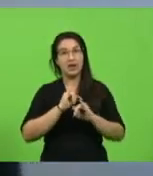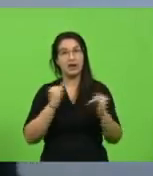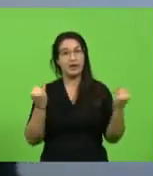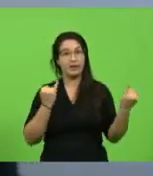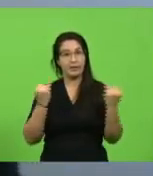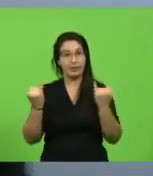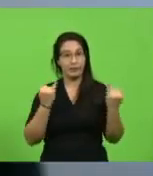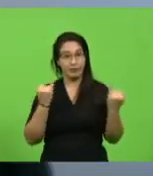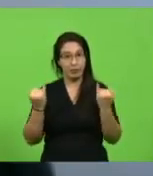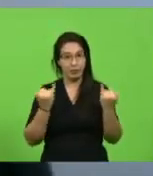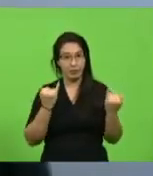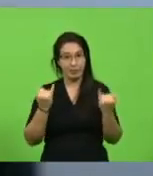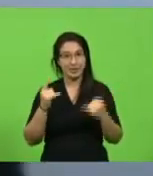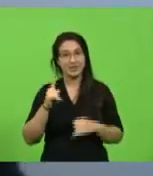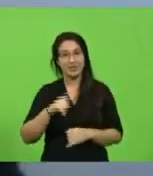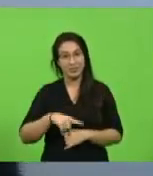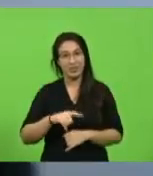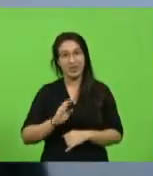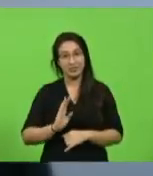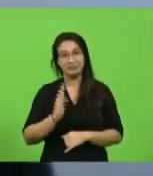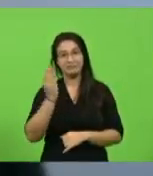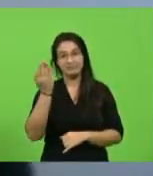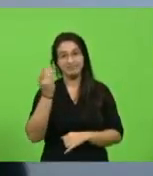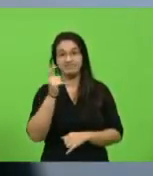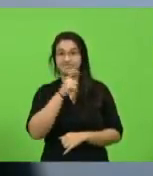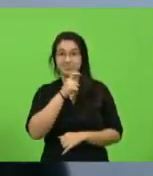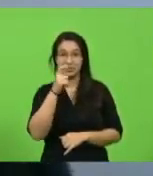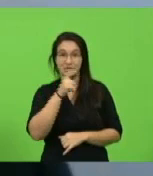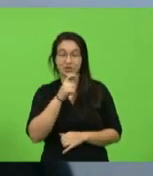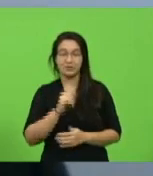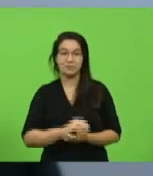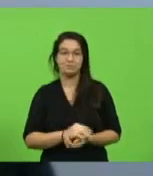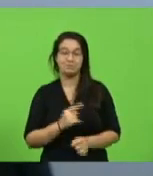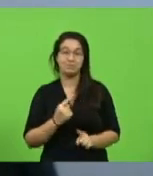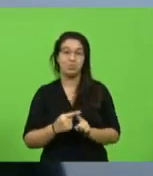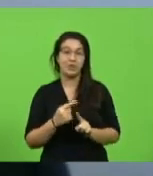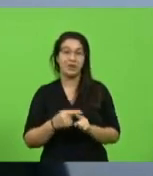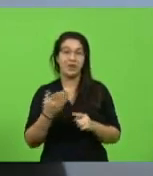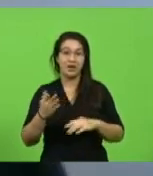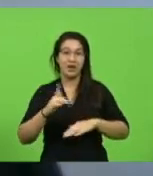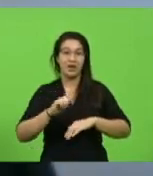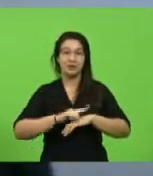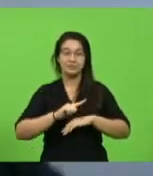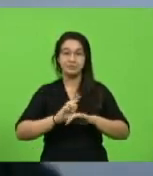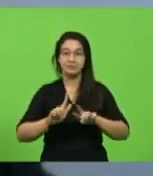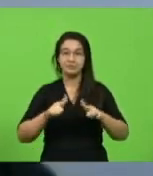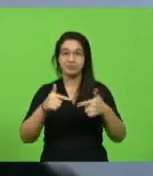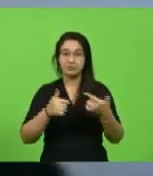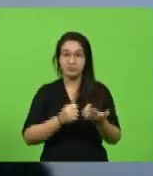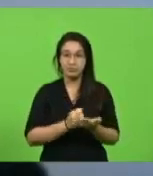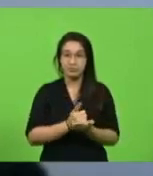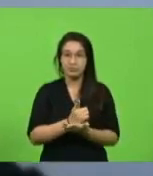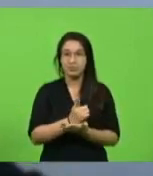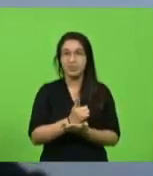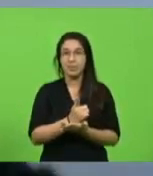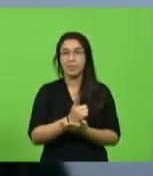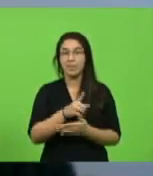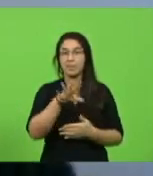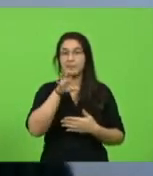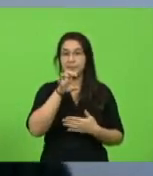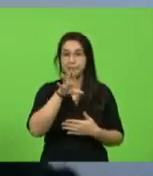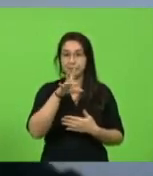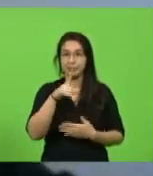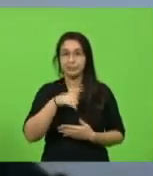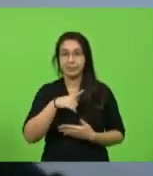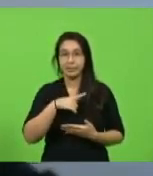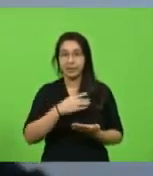pelo governador é falsa. Afinal, seus atos ativos no processo de compra dos respiradores existem desde